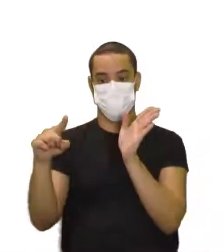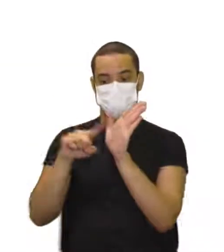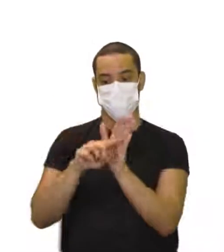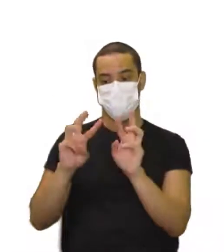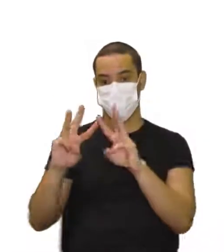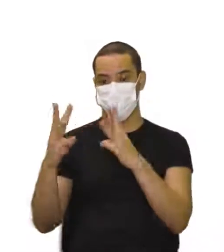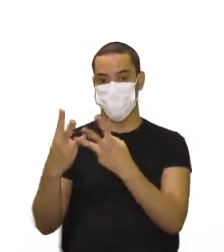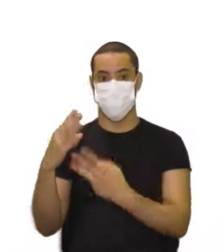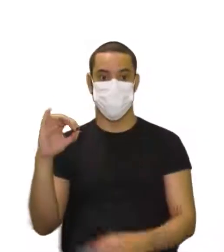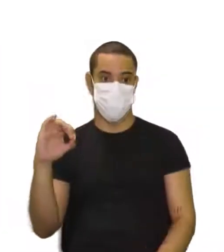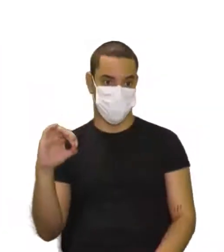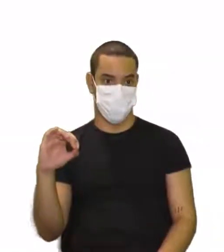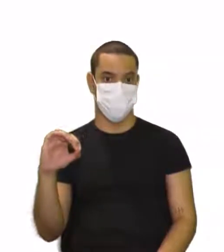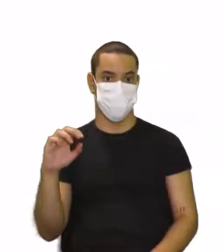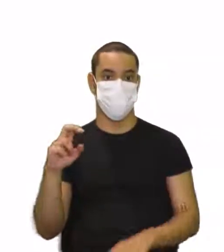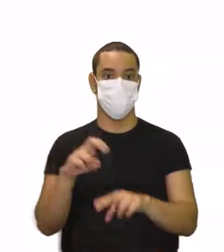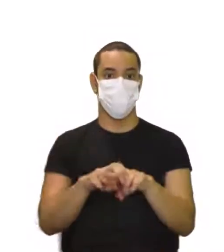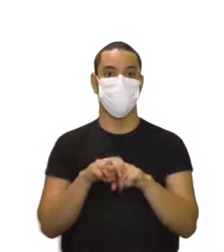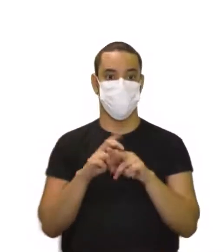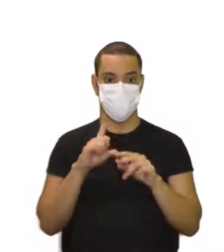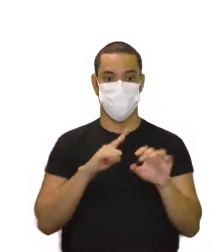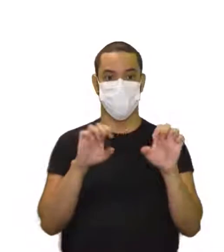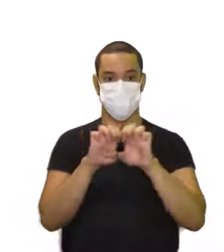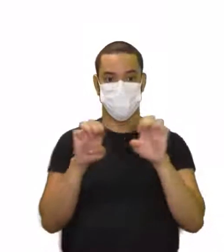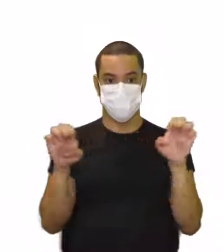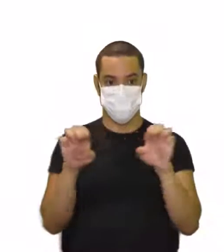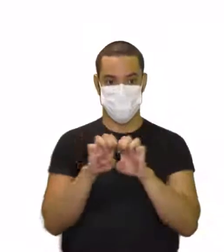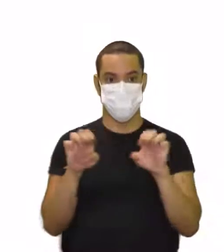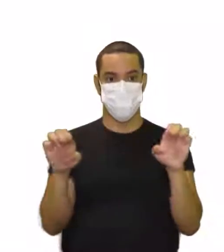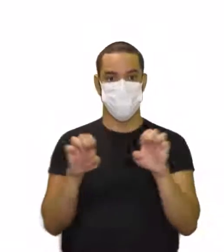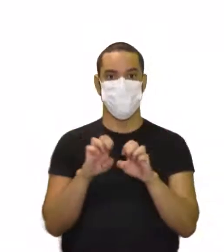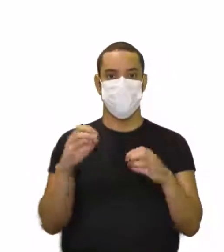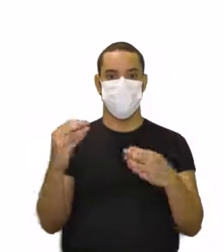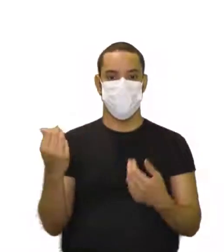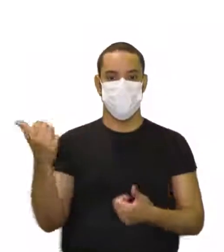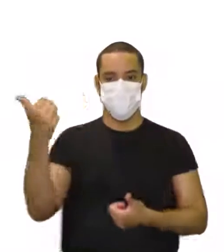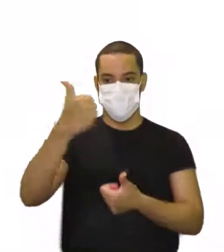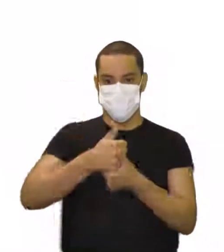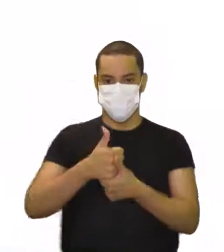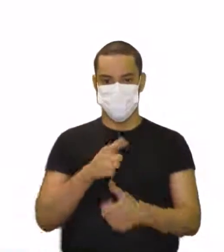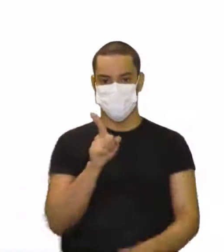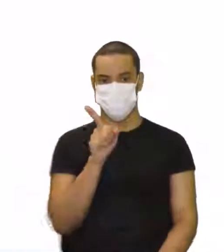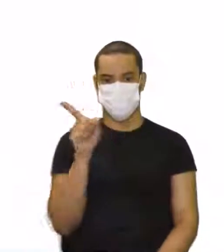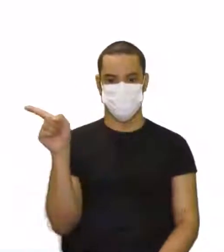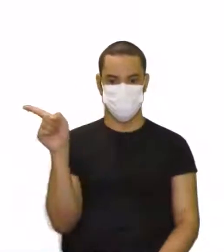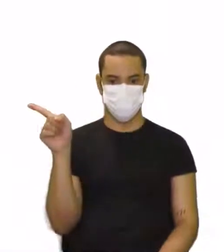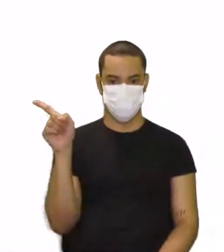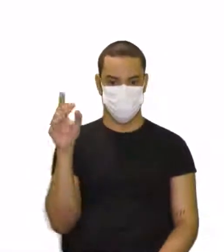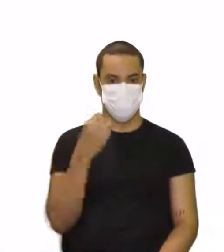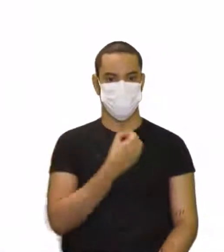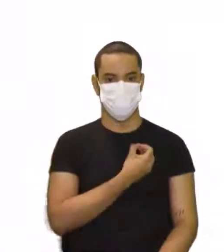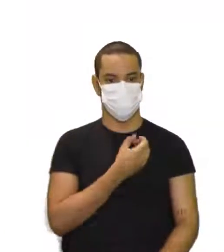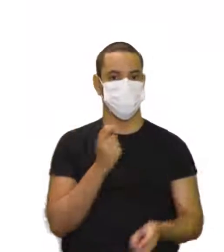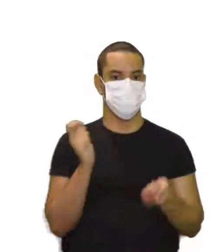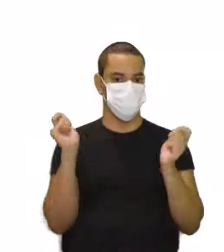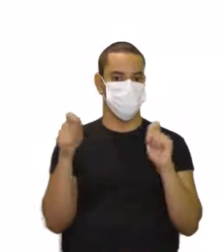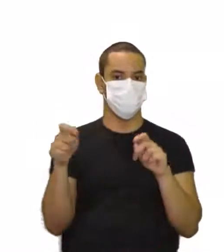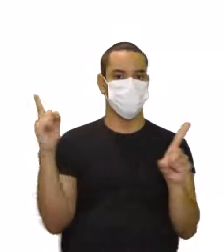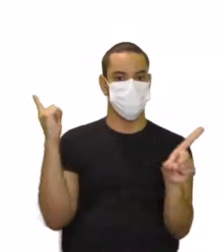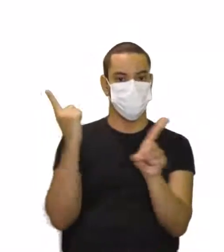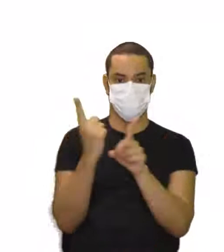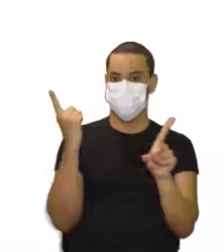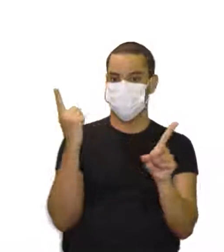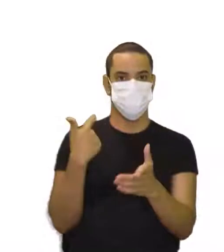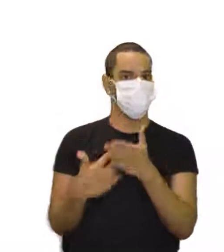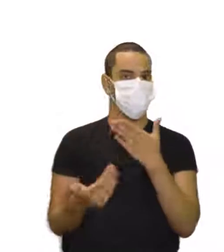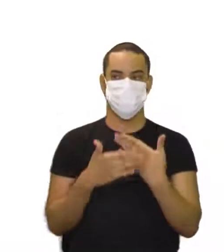massa relativística é dada pela equação. Substituindo valores aqui, você pode encontrar, mesmo para uma